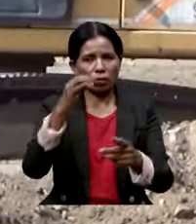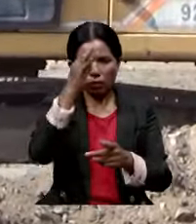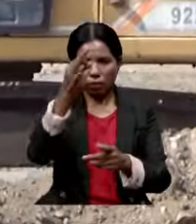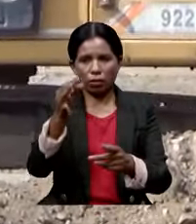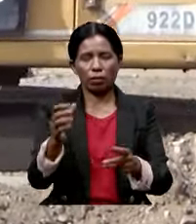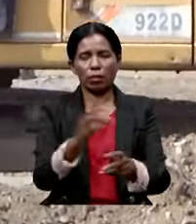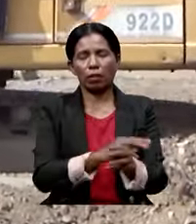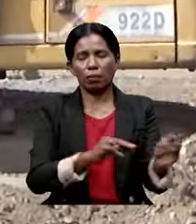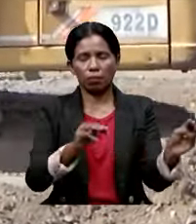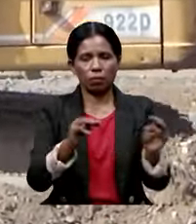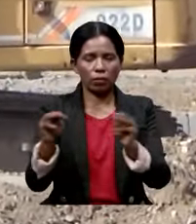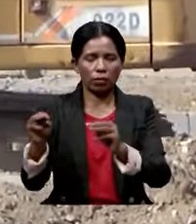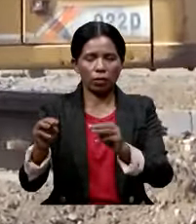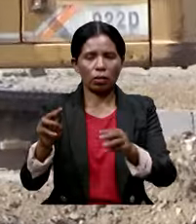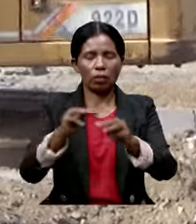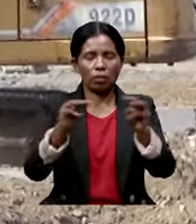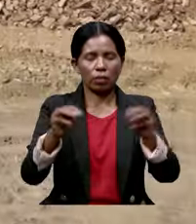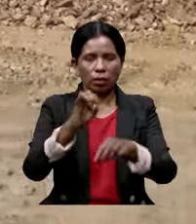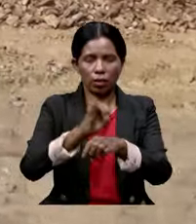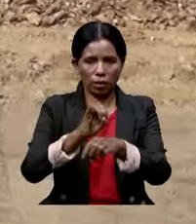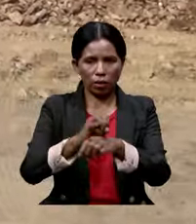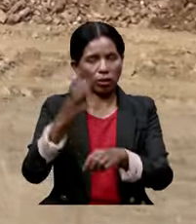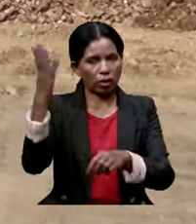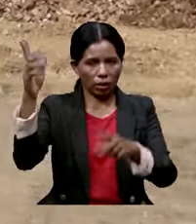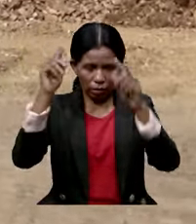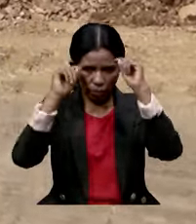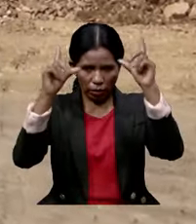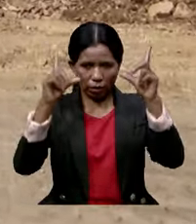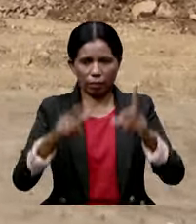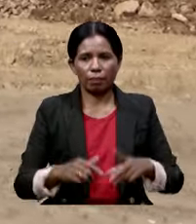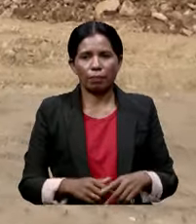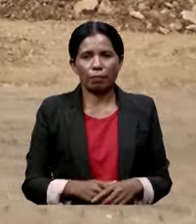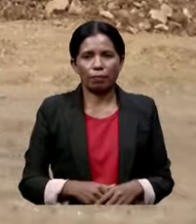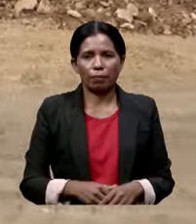se transforma sai museu religioso ida iha Timor Leste. Abraham Amaral, ZMN.